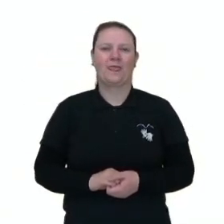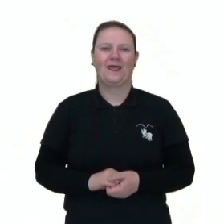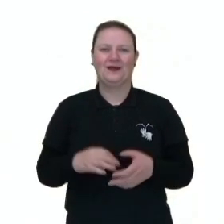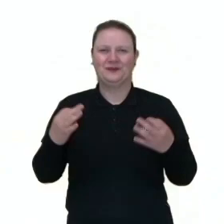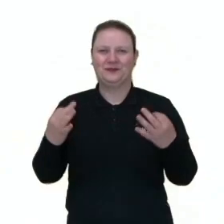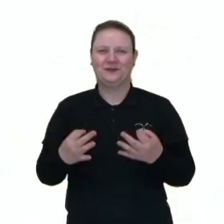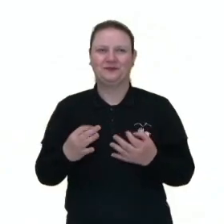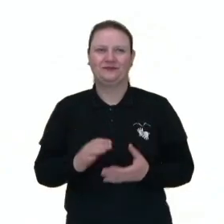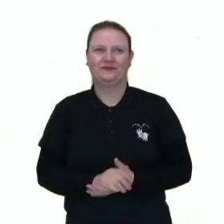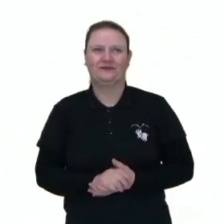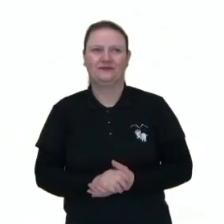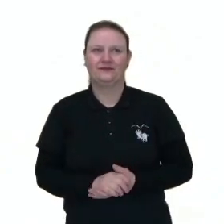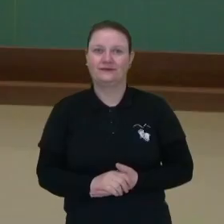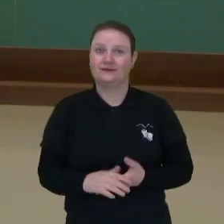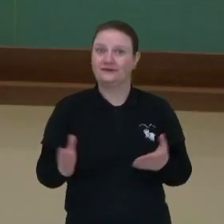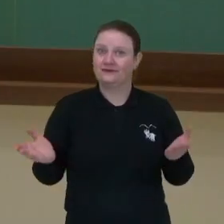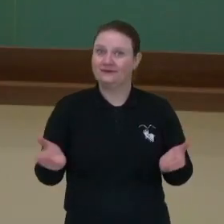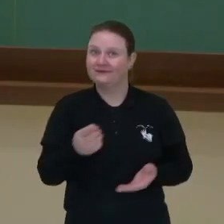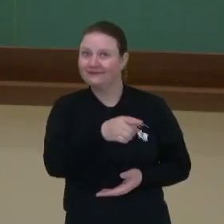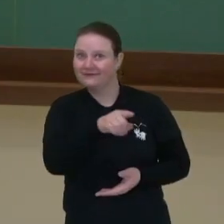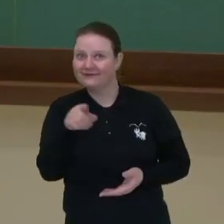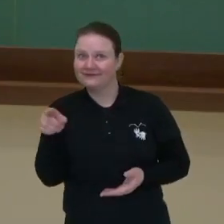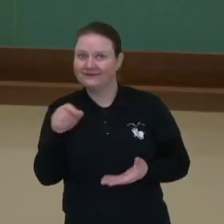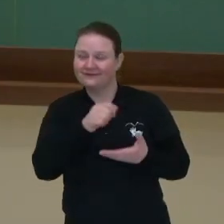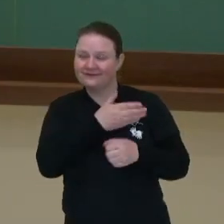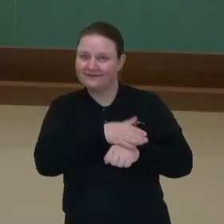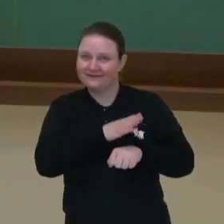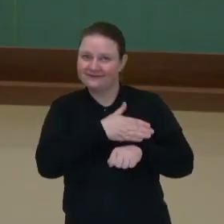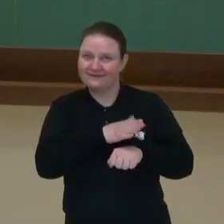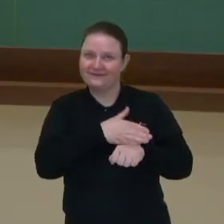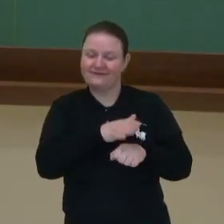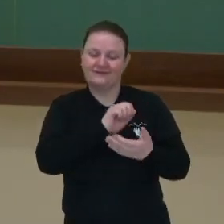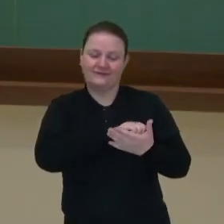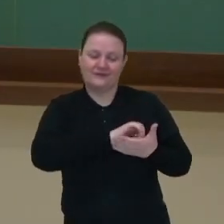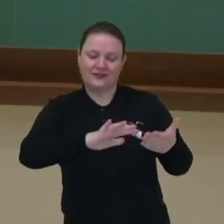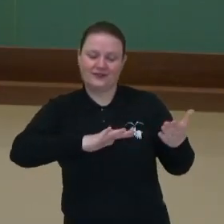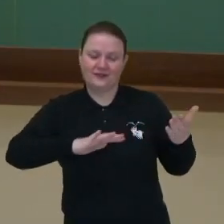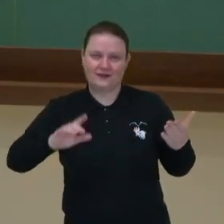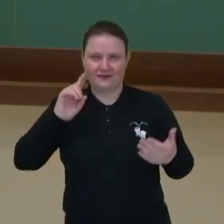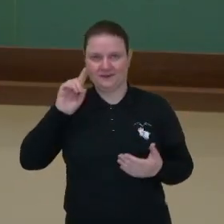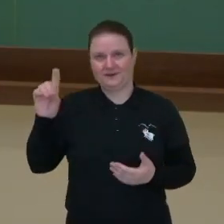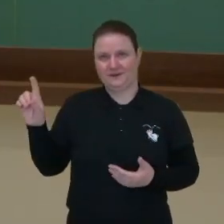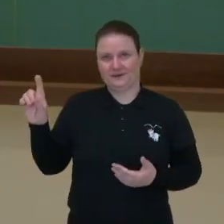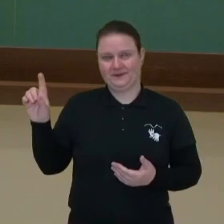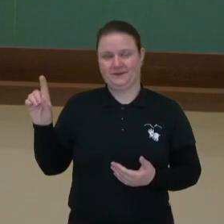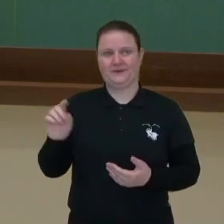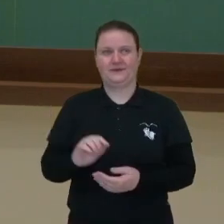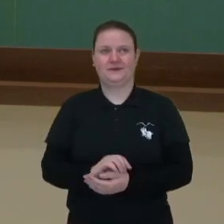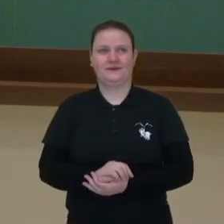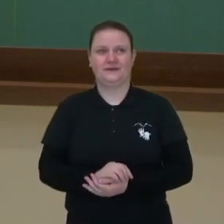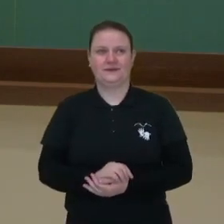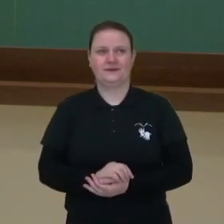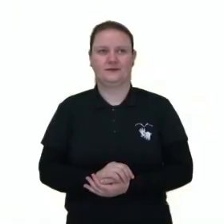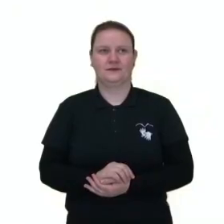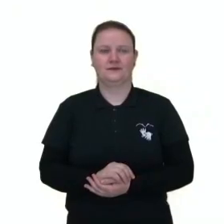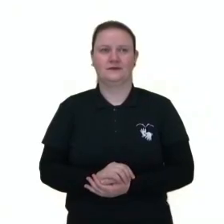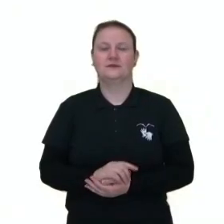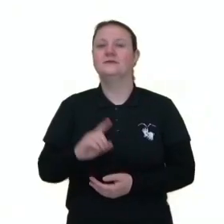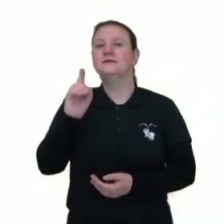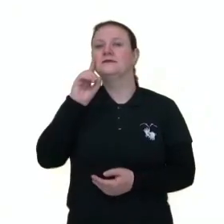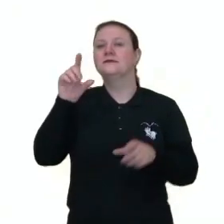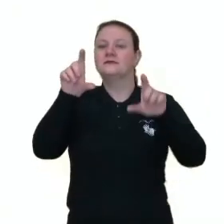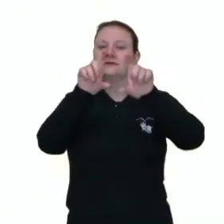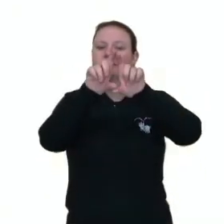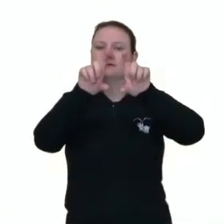Perfeito? Agora vamos à atividade de número 3. Observe aqui o trecho, por gentileza, tá? E